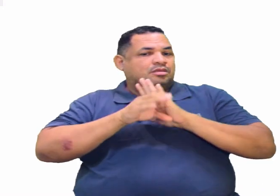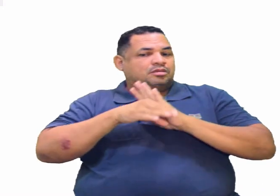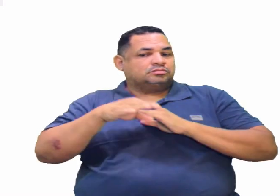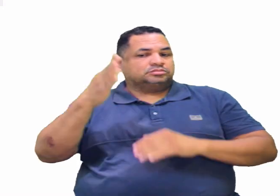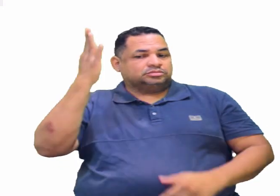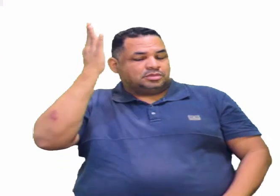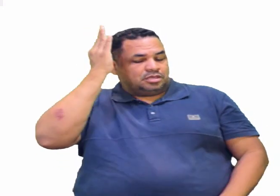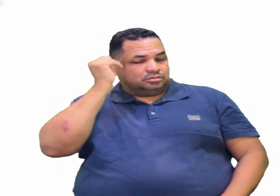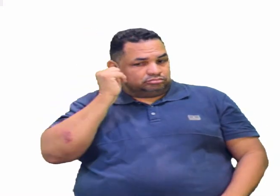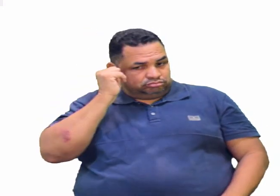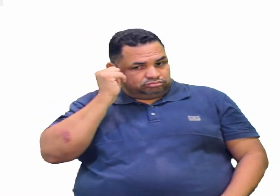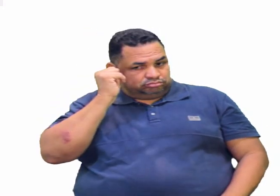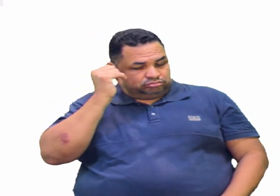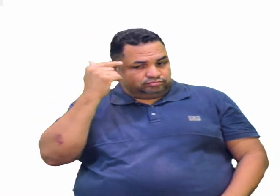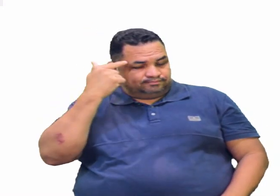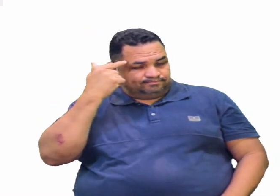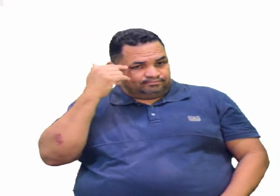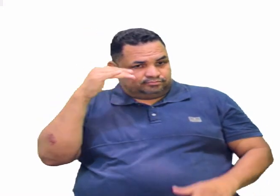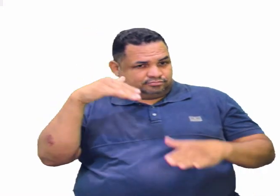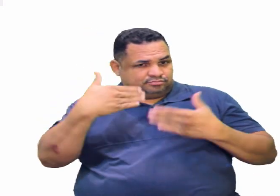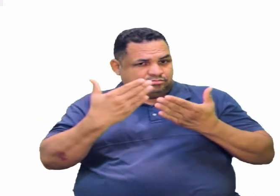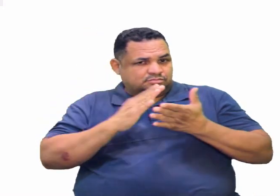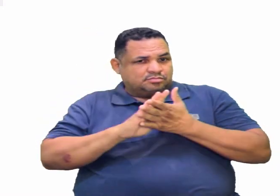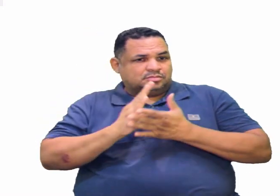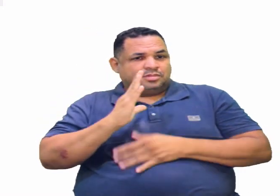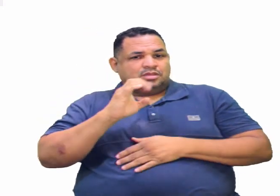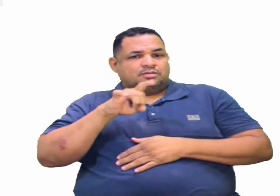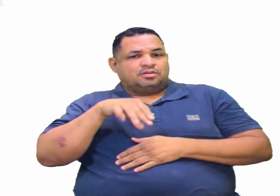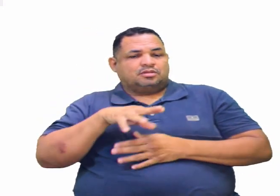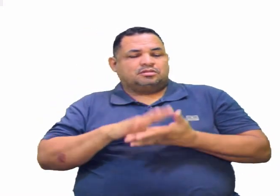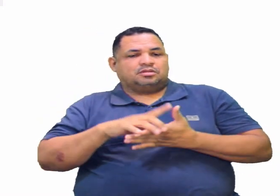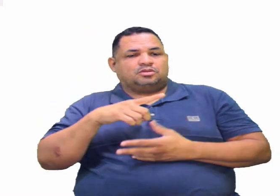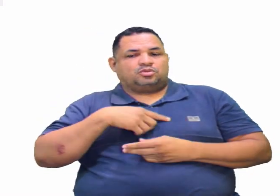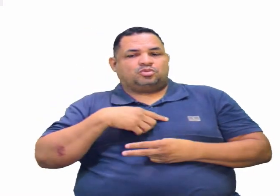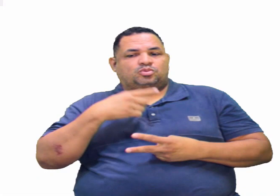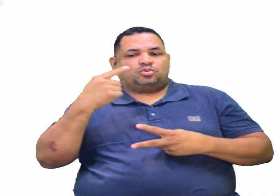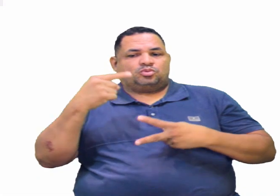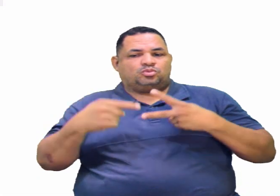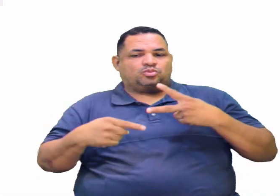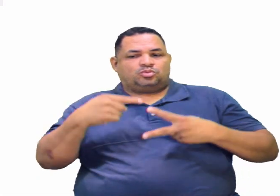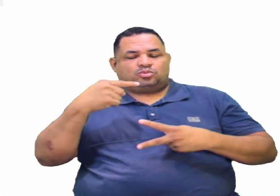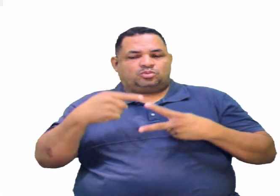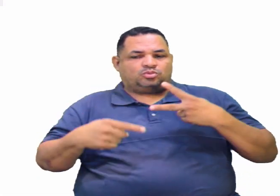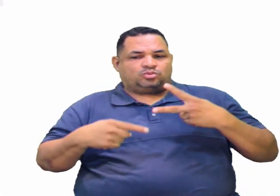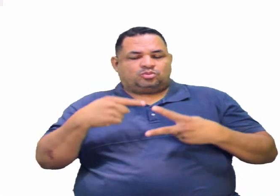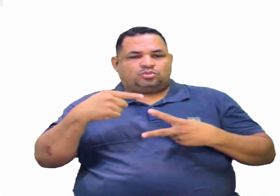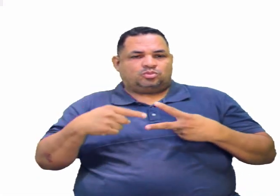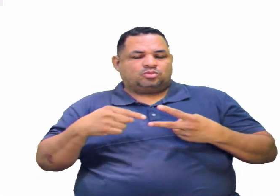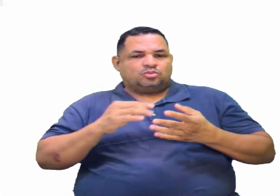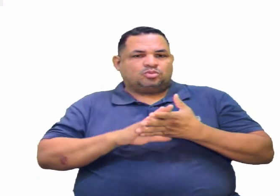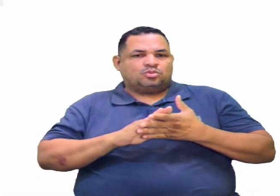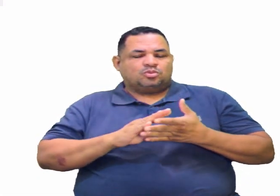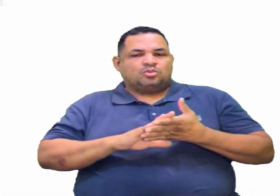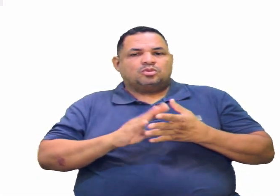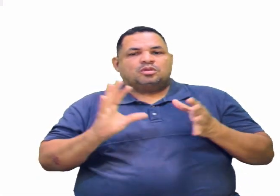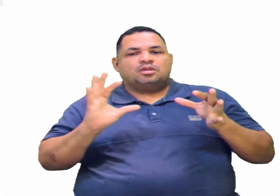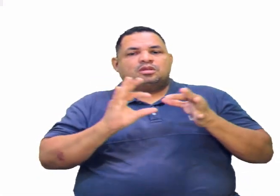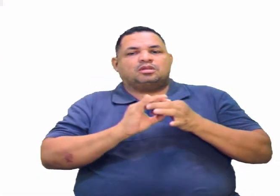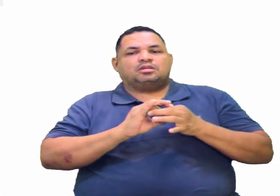mente. Carbonila é quando eu tenho dupla ligação entre o oxigênio e